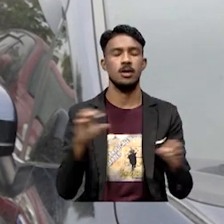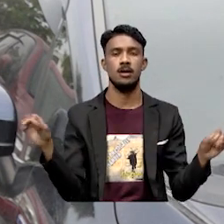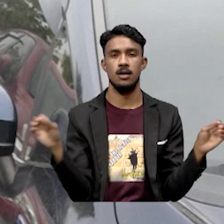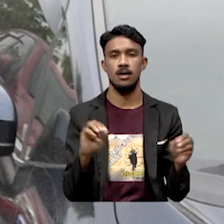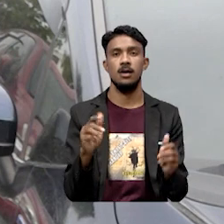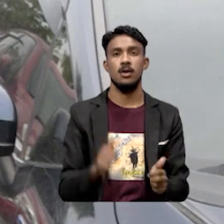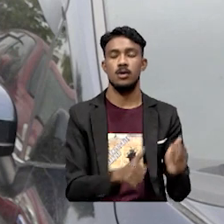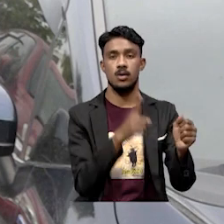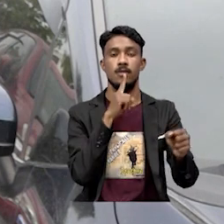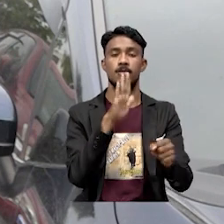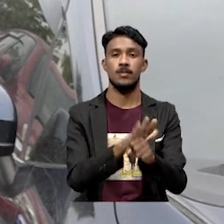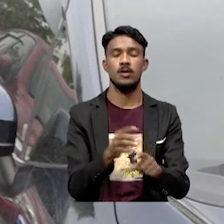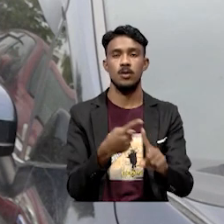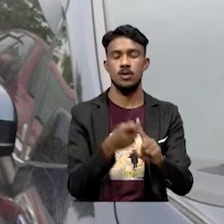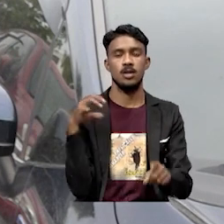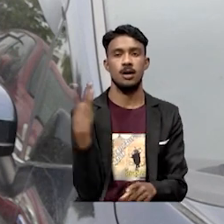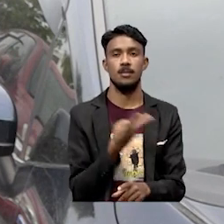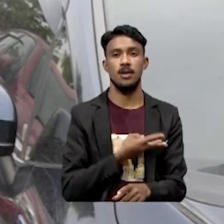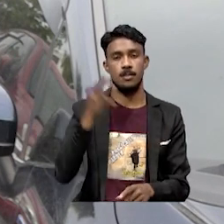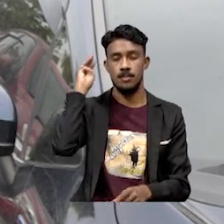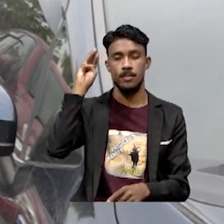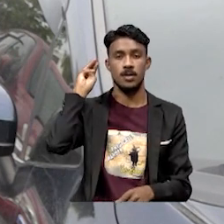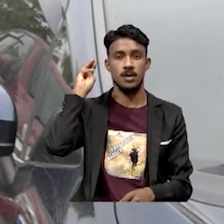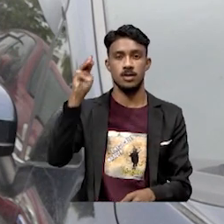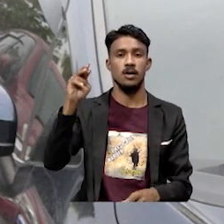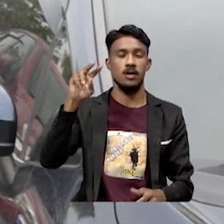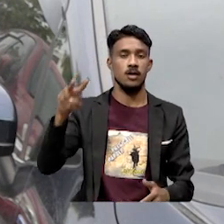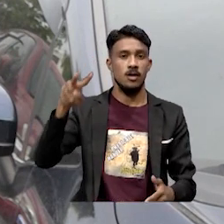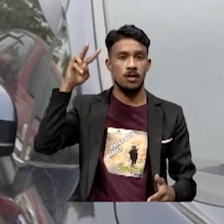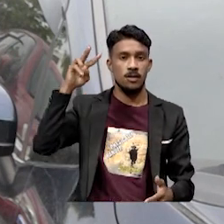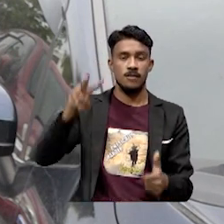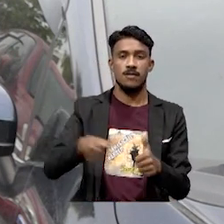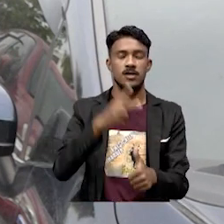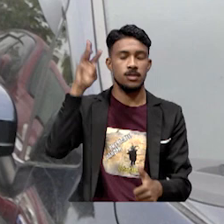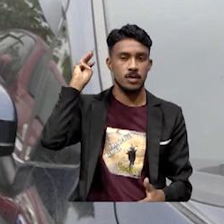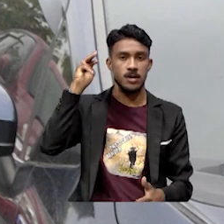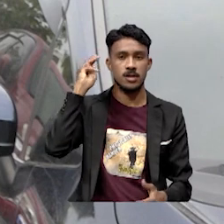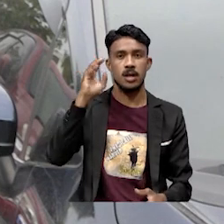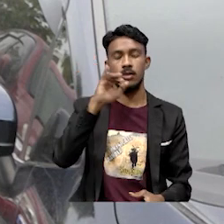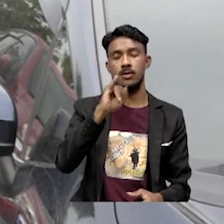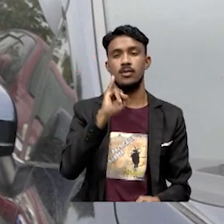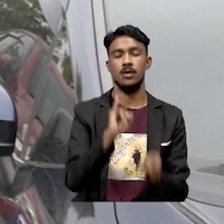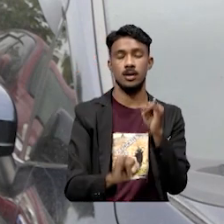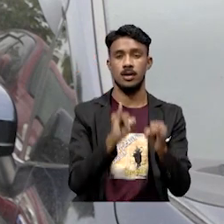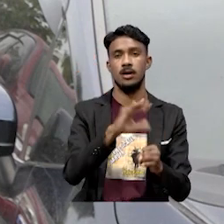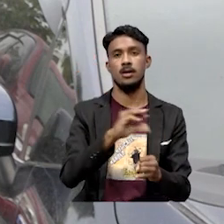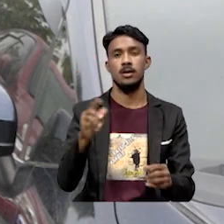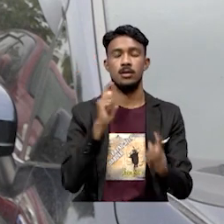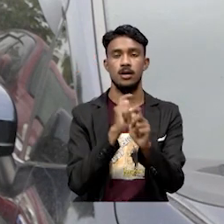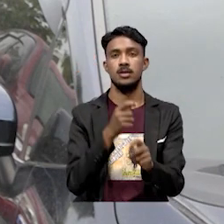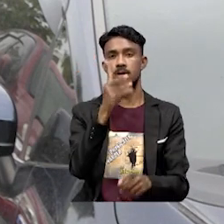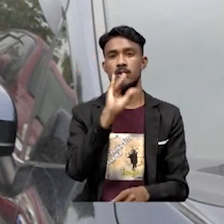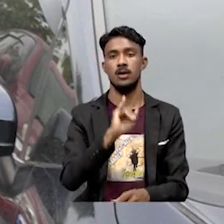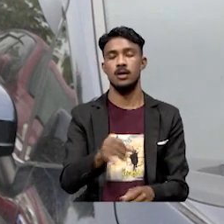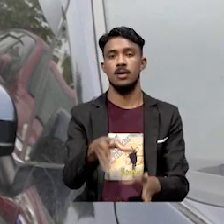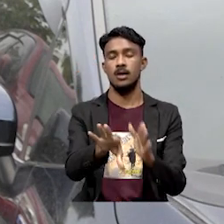sebe usia amin ministeru selain sepuluh visi ministeru di interior promesa yang katak tine itu nih transit dili sehatan